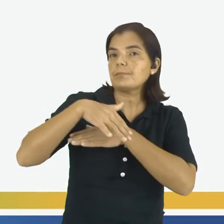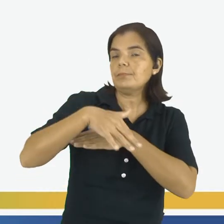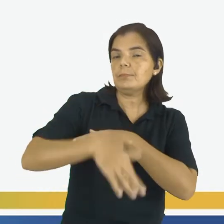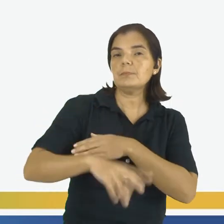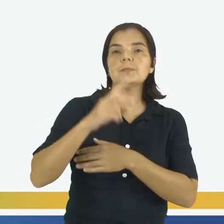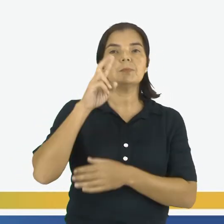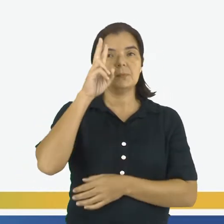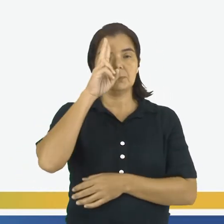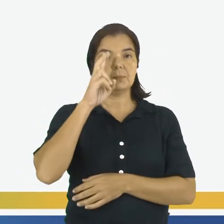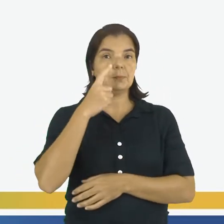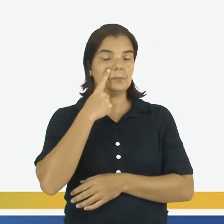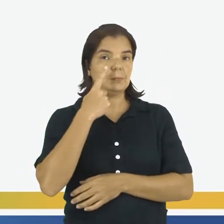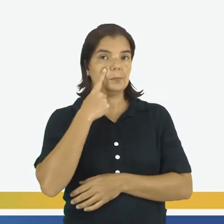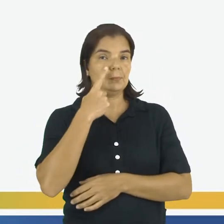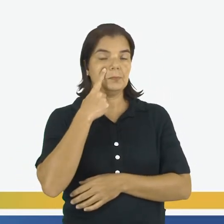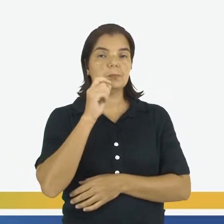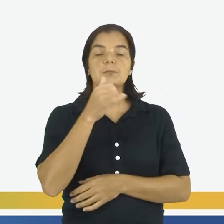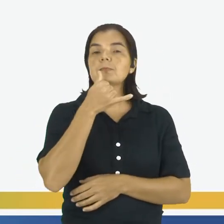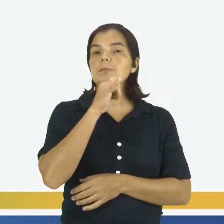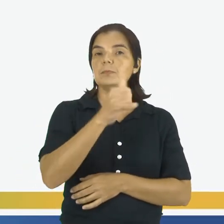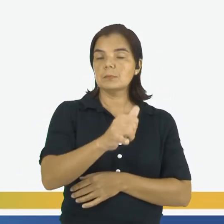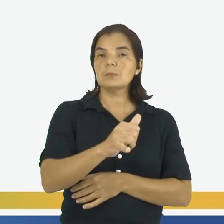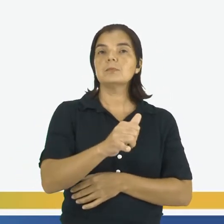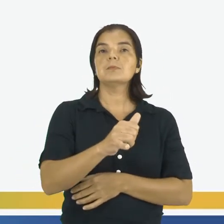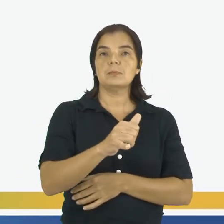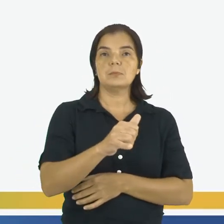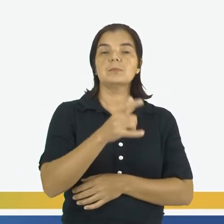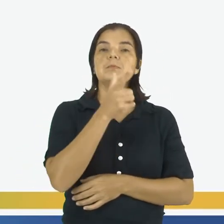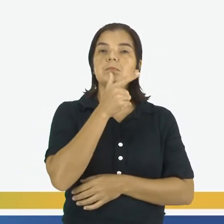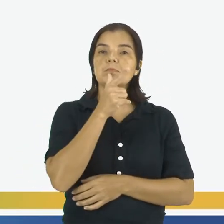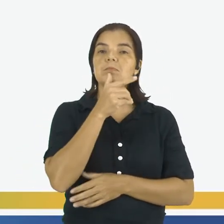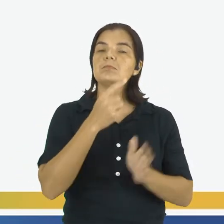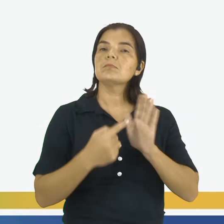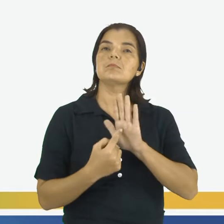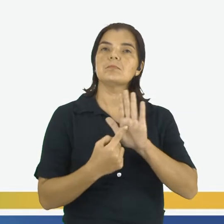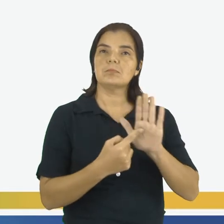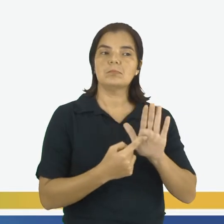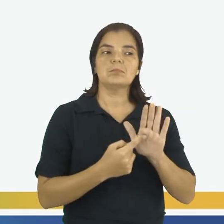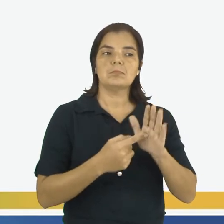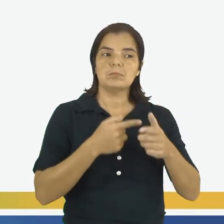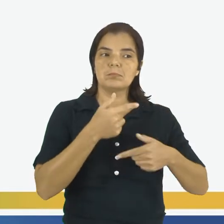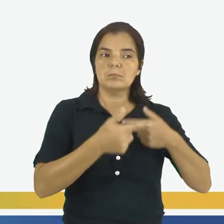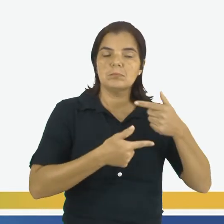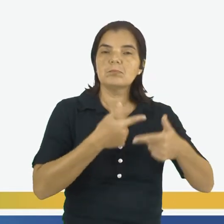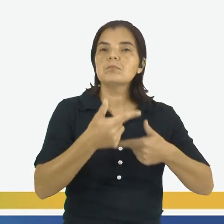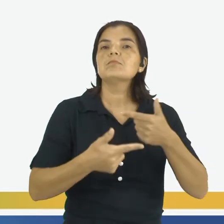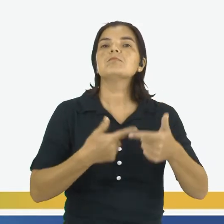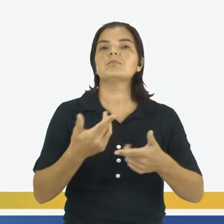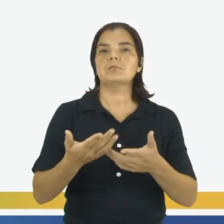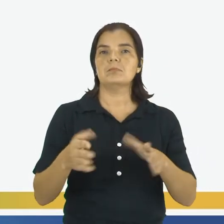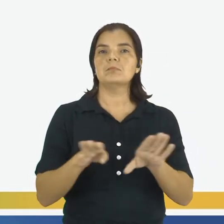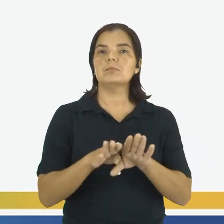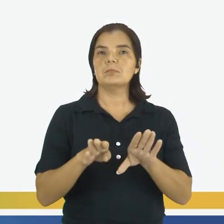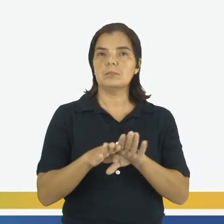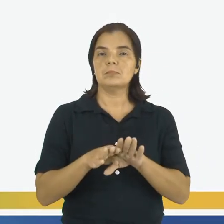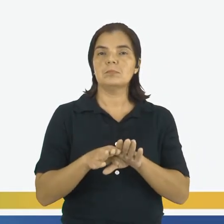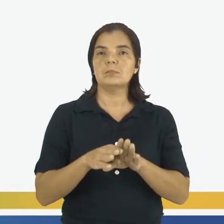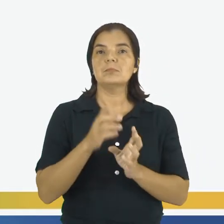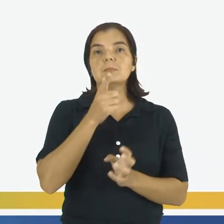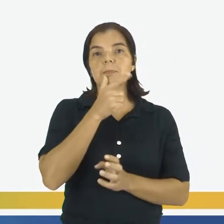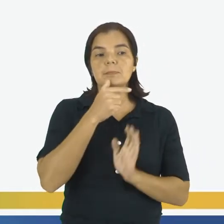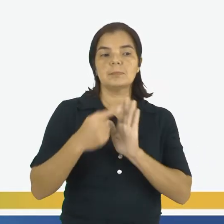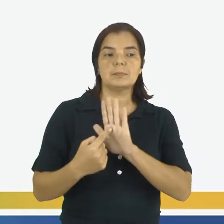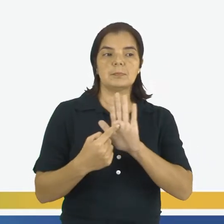que a energia hidráulica, ela é a água, ela fica represada por meio de uma hidrelétrica e quando essa água